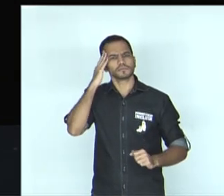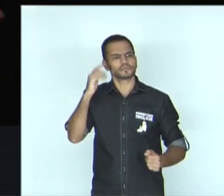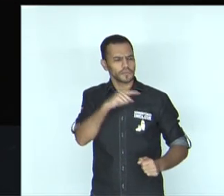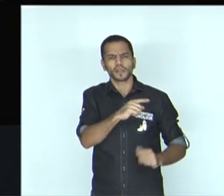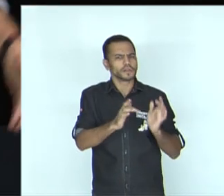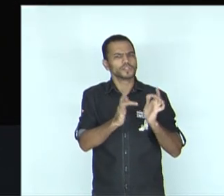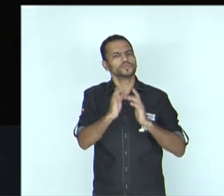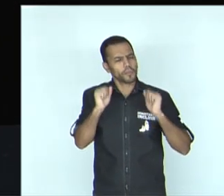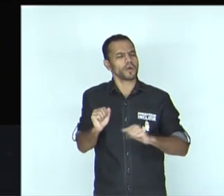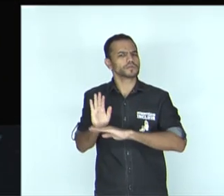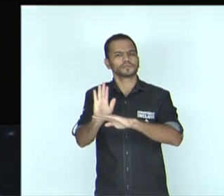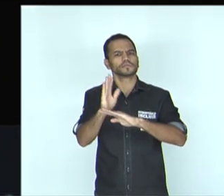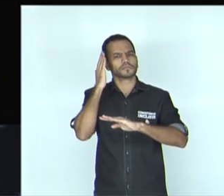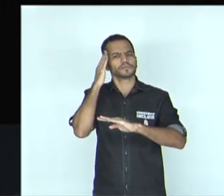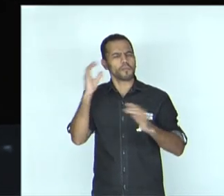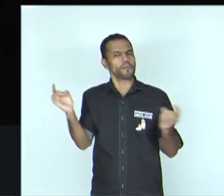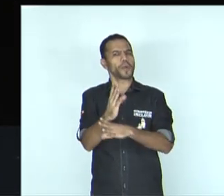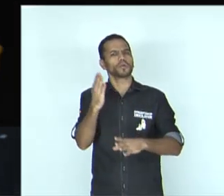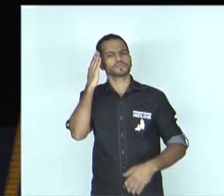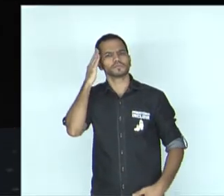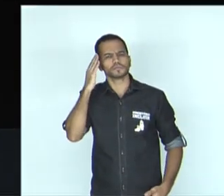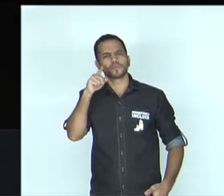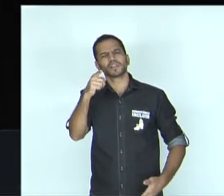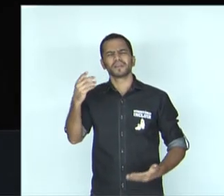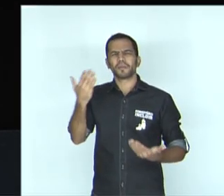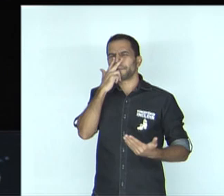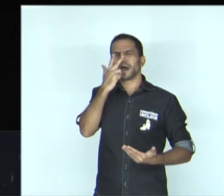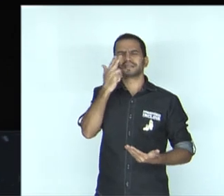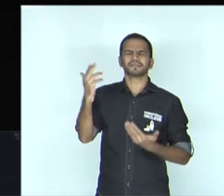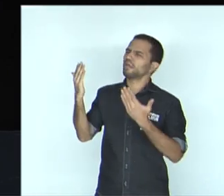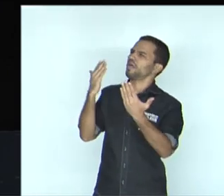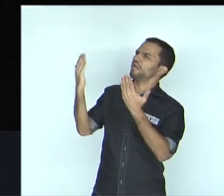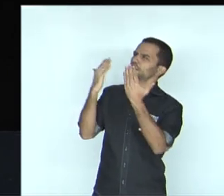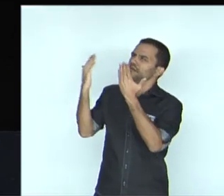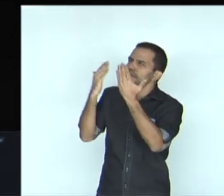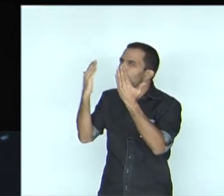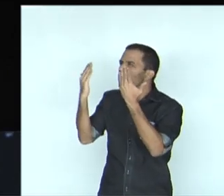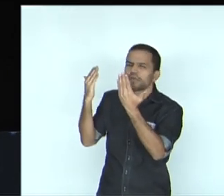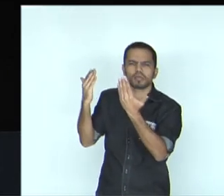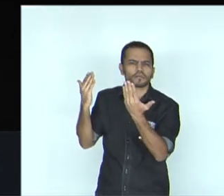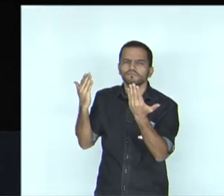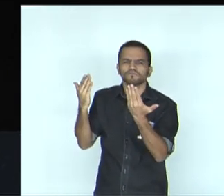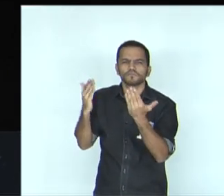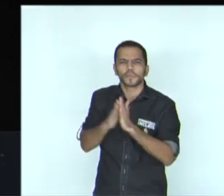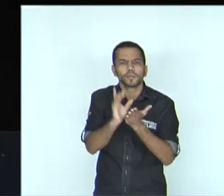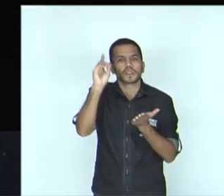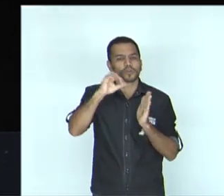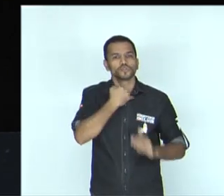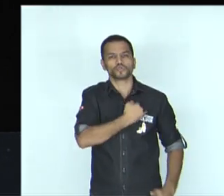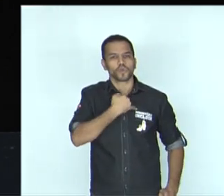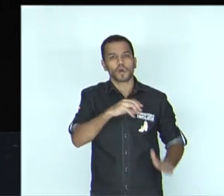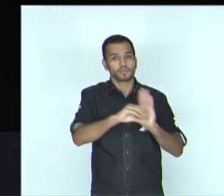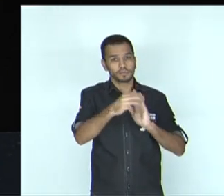mais rampeiras da vida? Que desconfiança é essa? João 3,16 vai dizer, porque Deus amou o mundo de tal maneira que deu